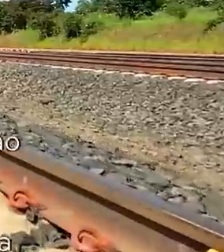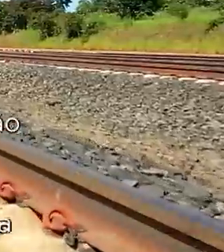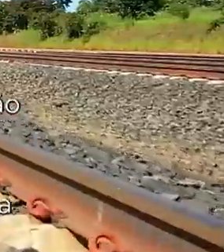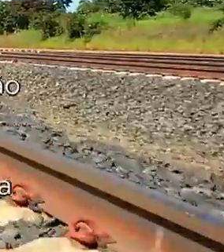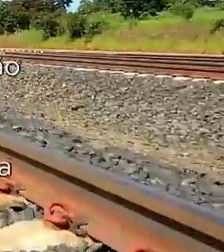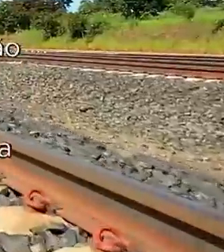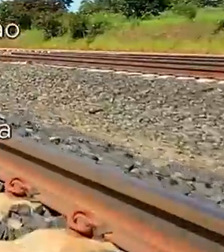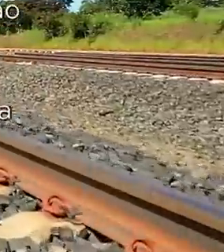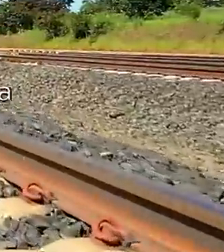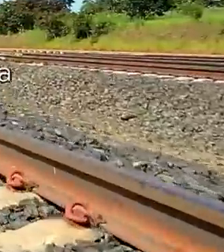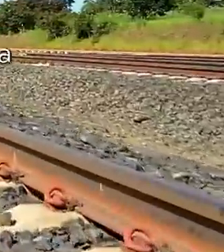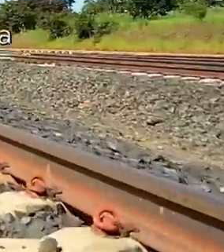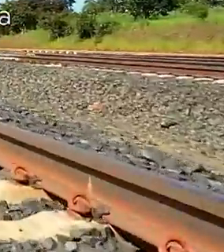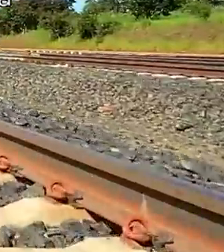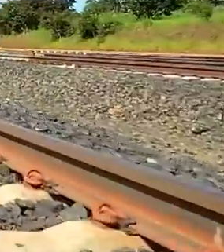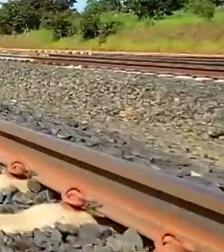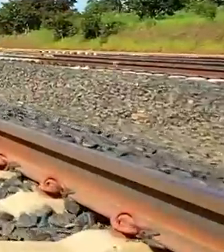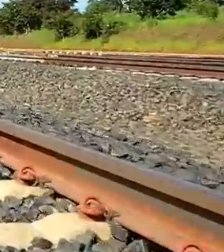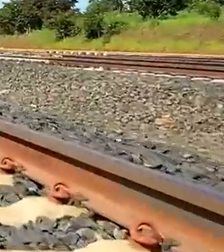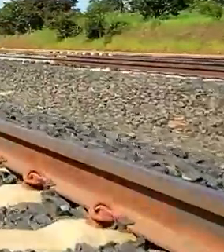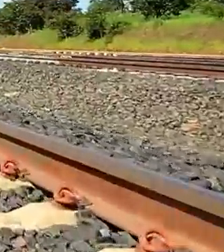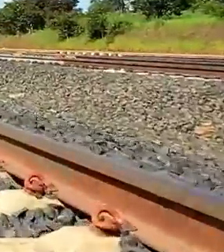E aí